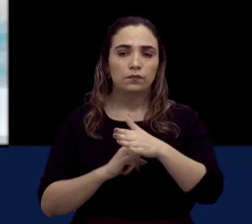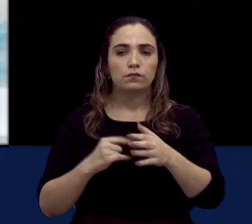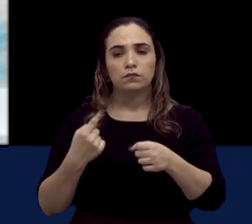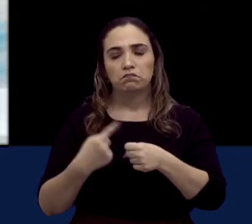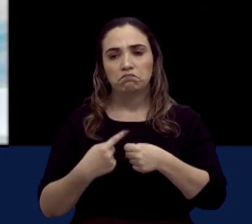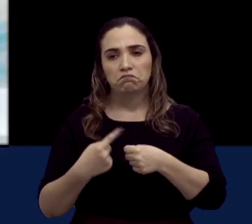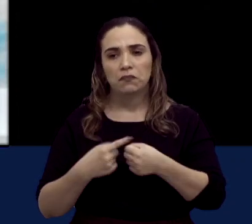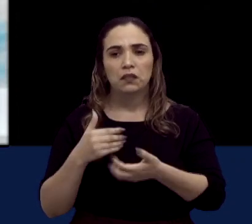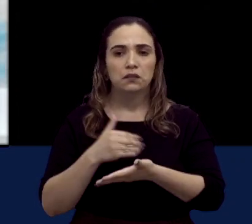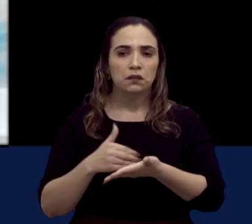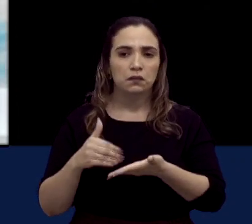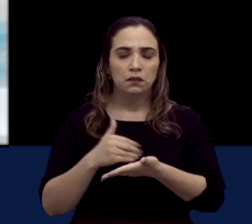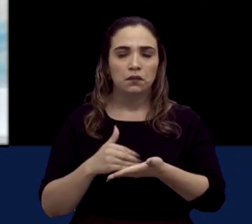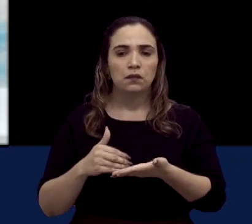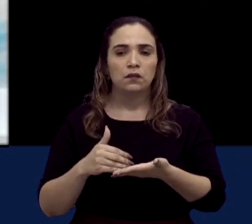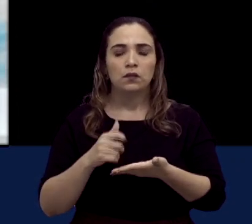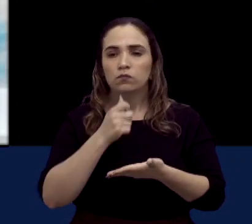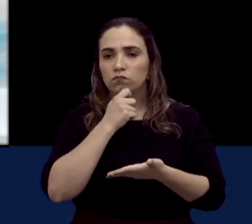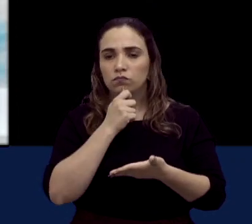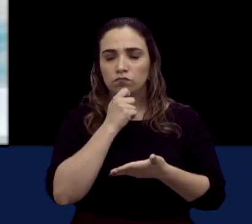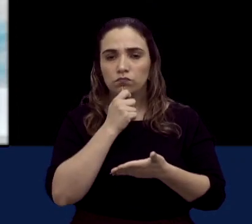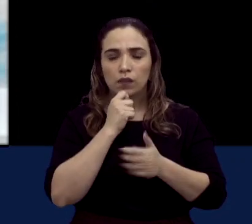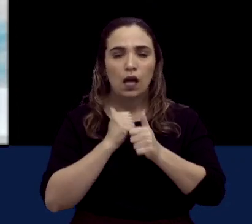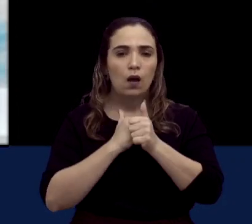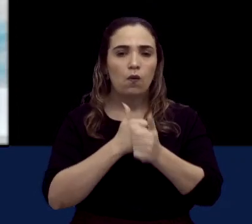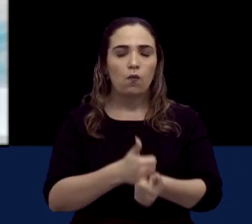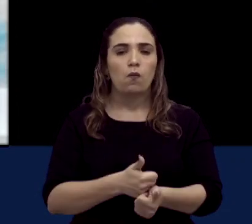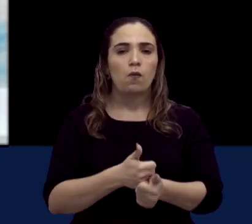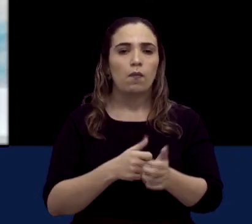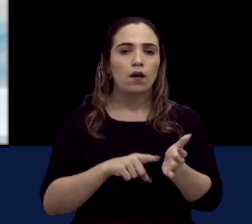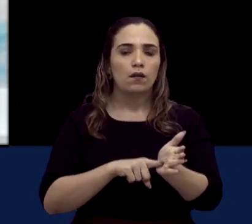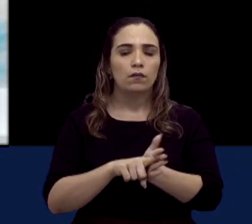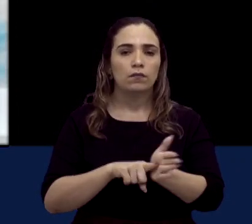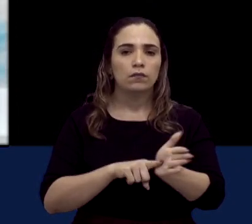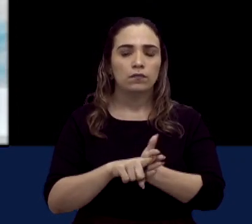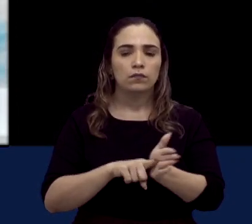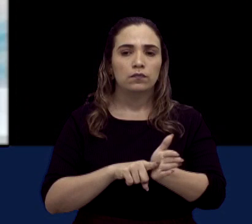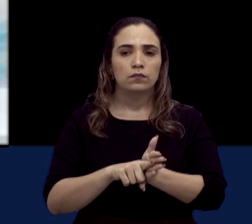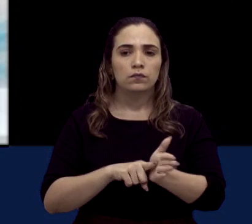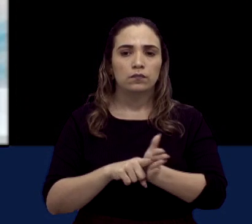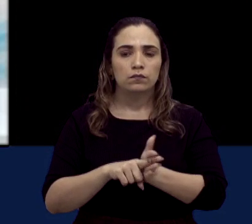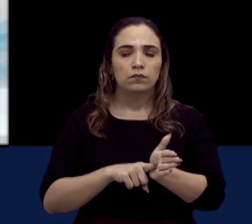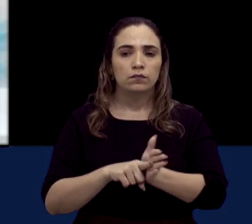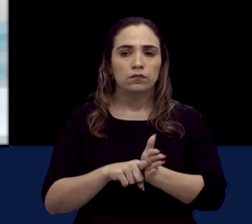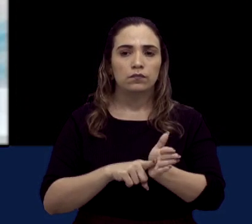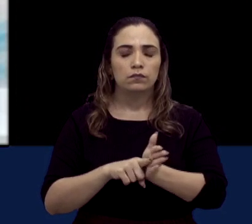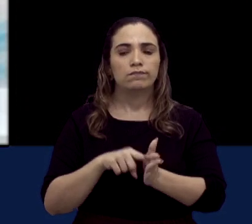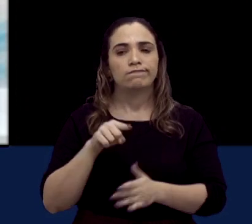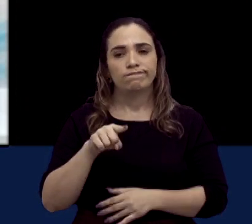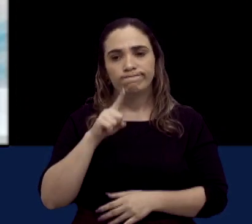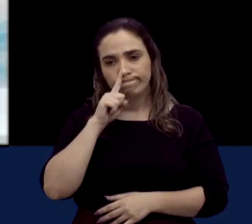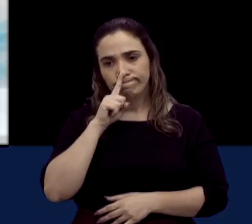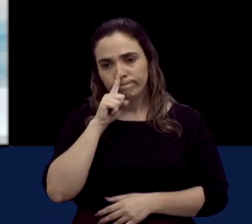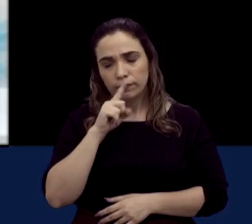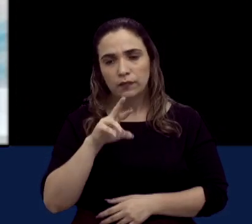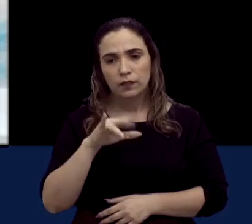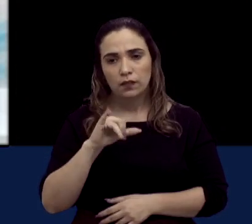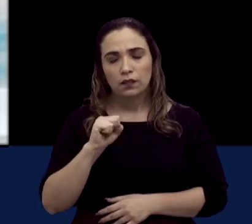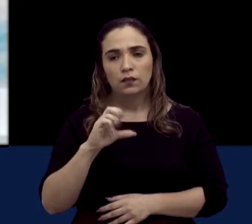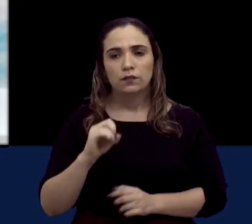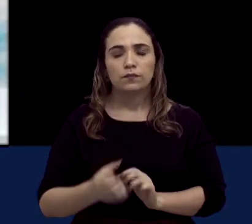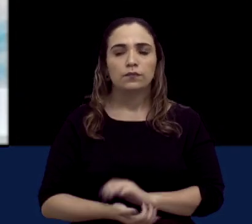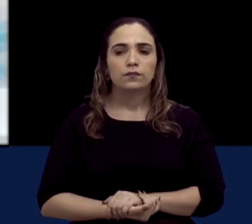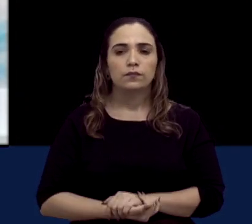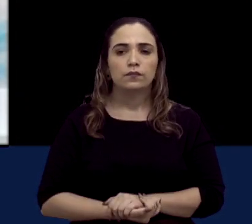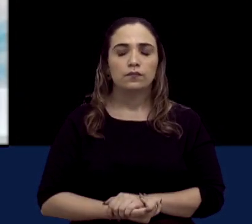município, a secretaria, não fazem aquele acompanhamento, aquela fiscalização devida. Isso é um grande risco, na verdade.